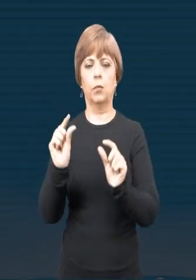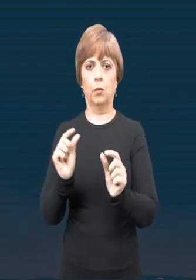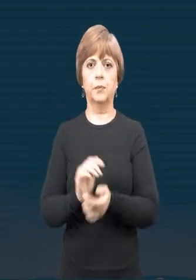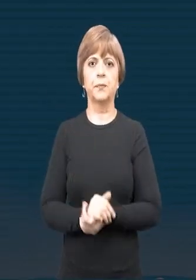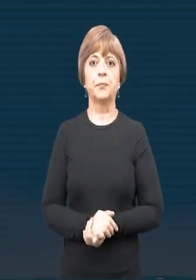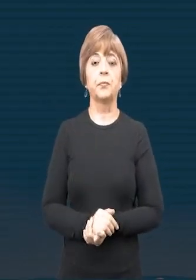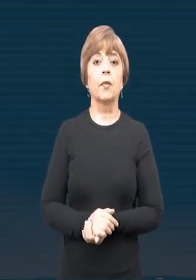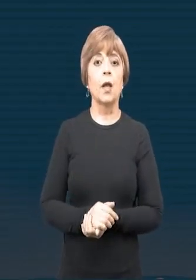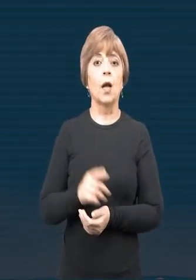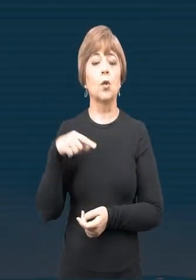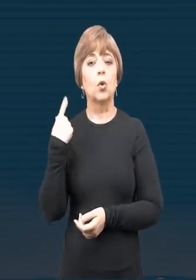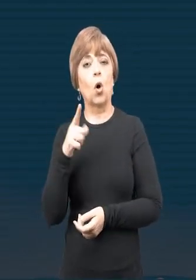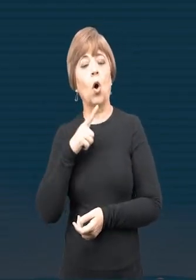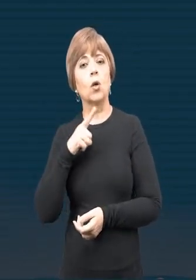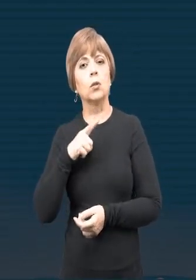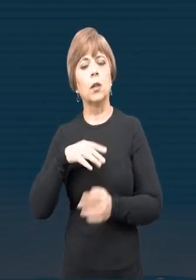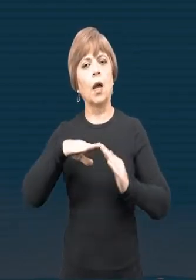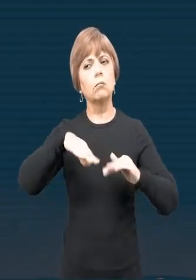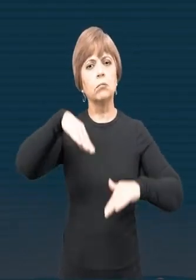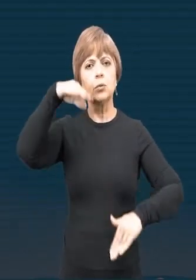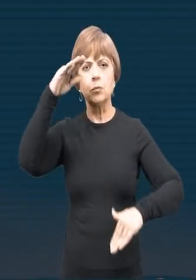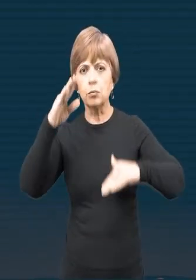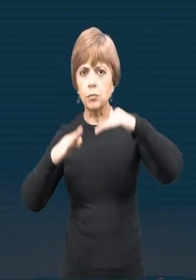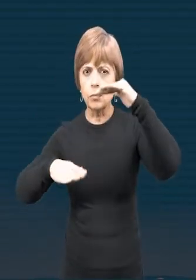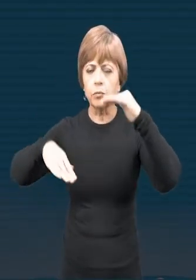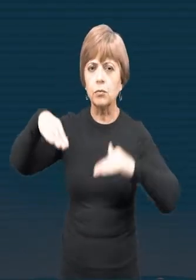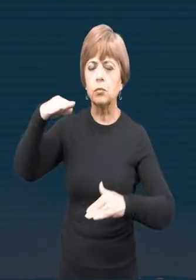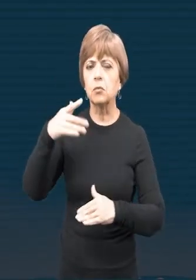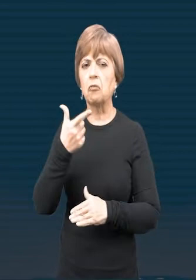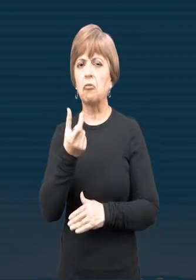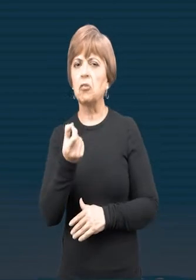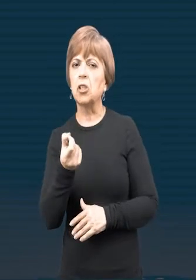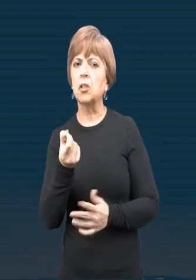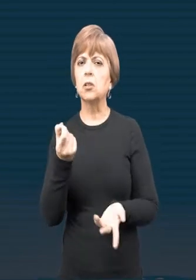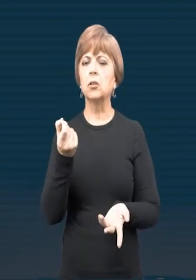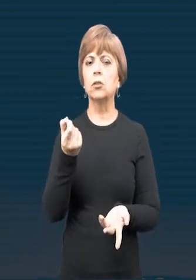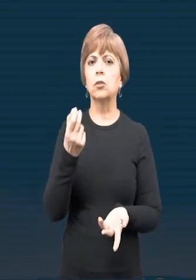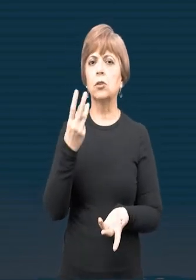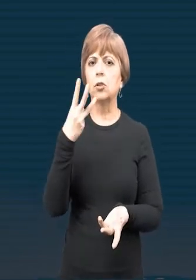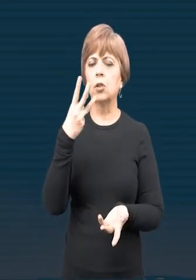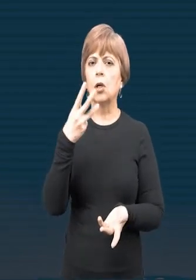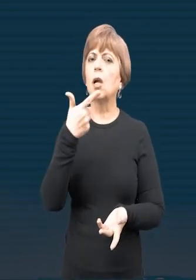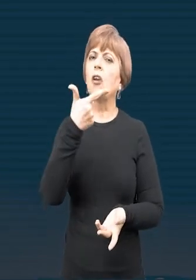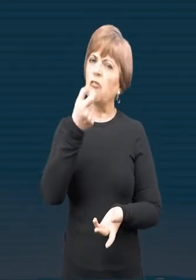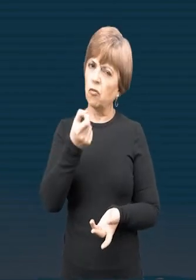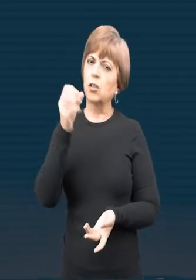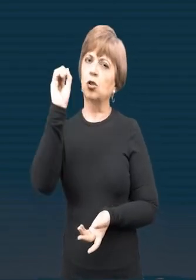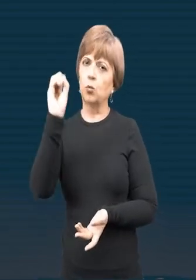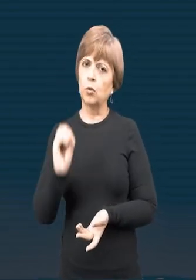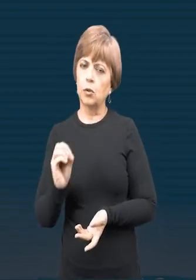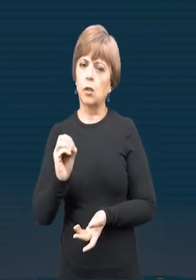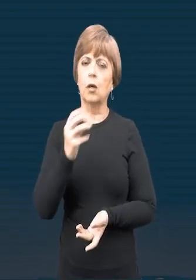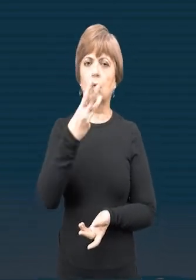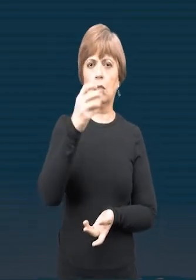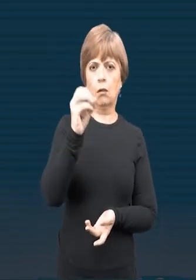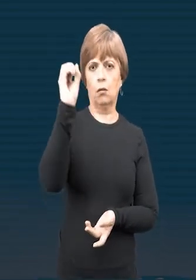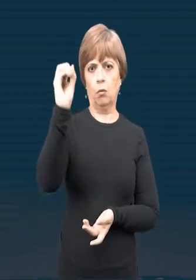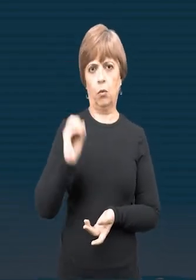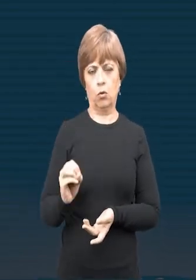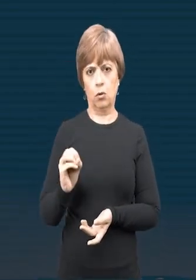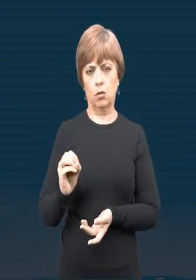a gente tem aí flutuado entre 20% e 30% de ocupação de leitos de UTI, o que é uma